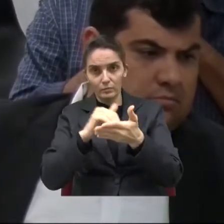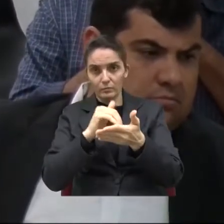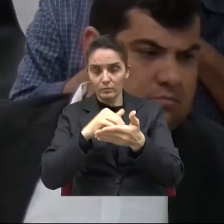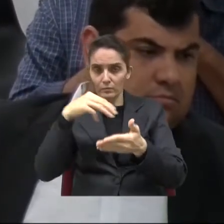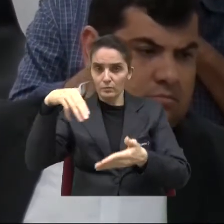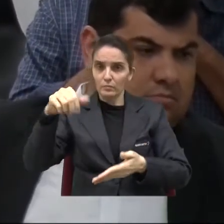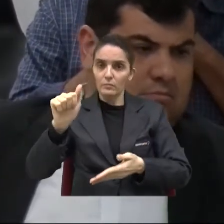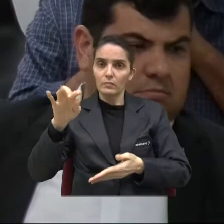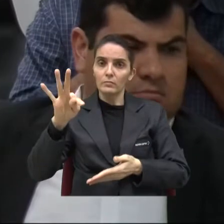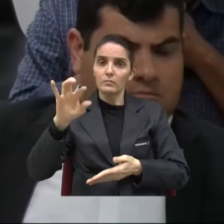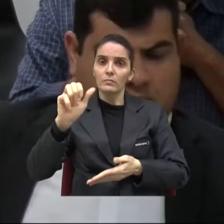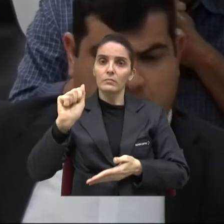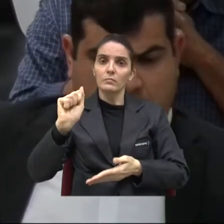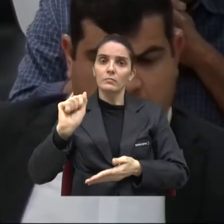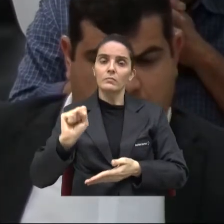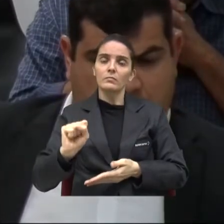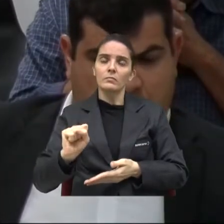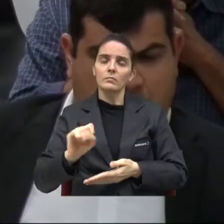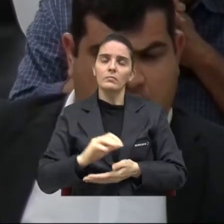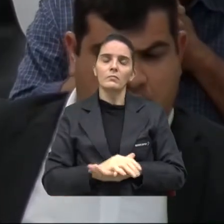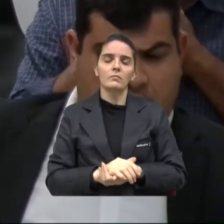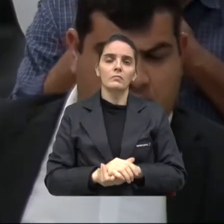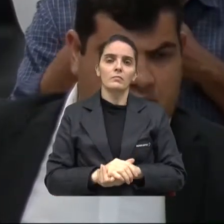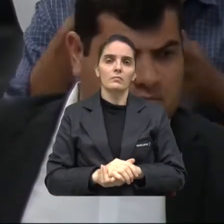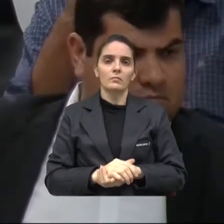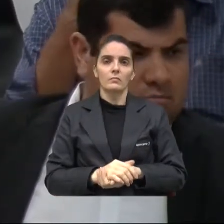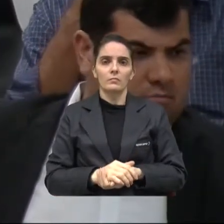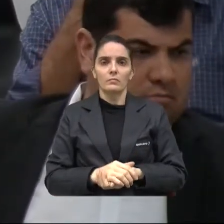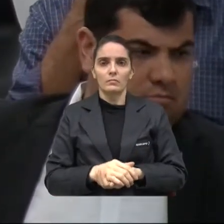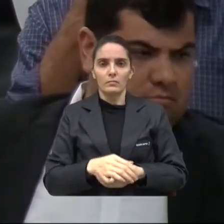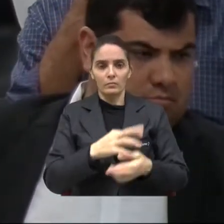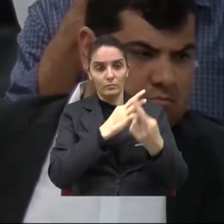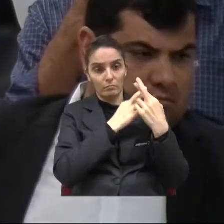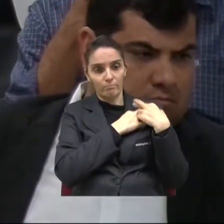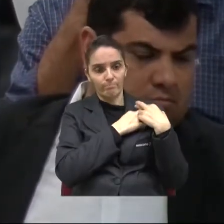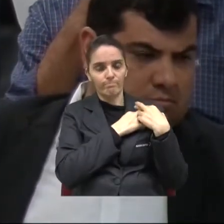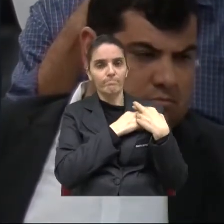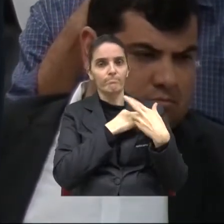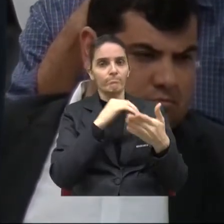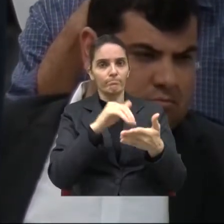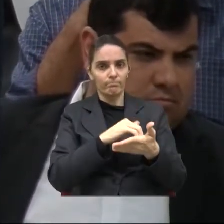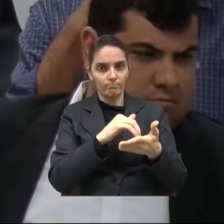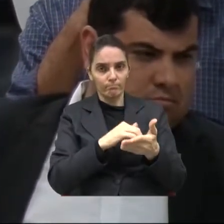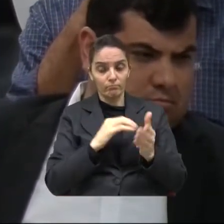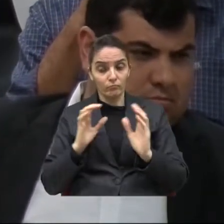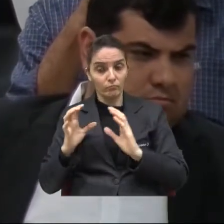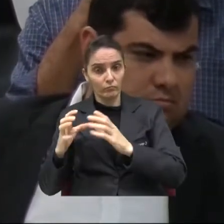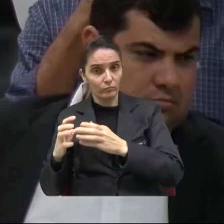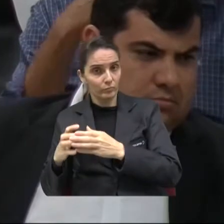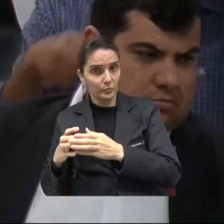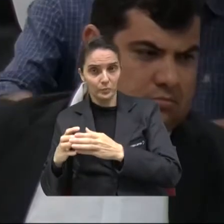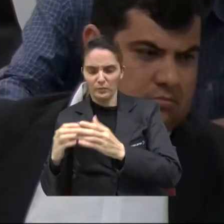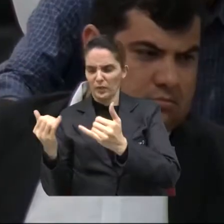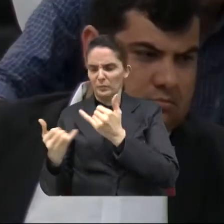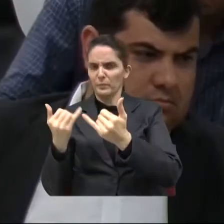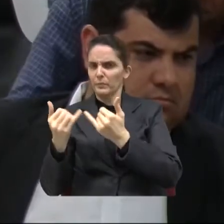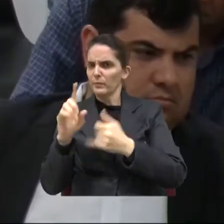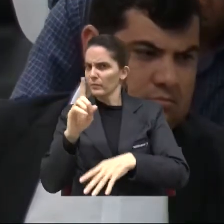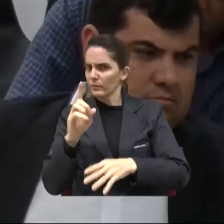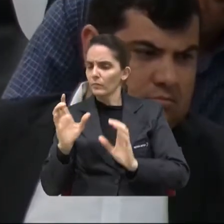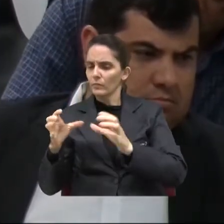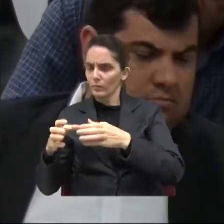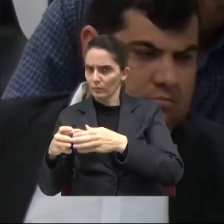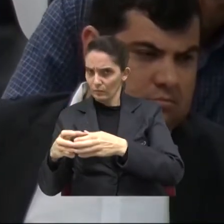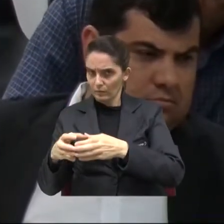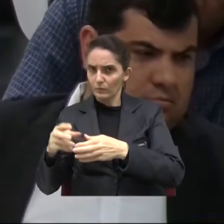ele veio com toda a responsabilidade de secretário, e a comissão não é uma comissão de brincadeira, eu acho que é uma comissão séria,